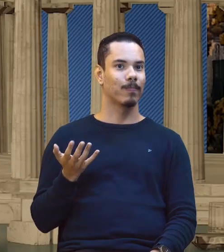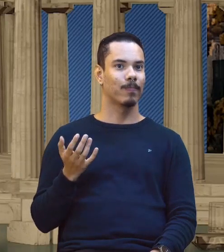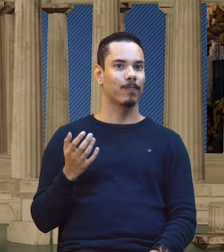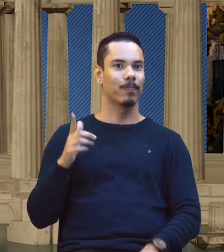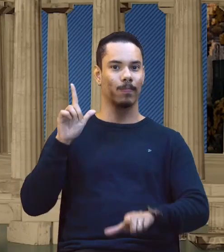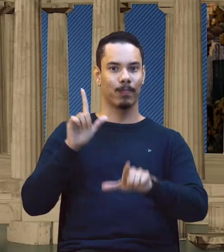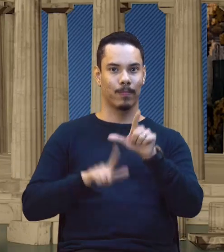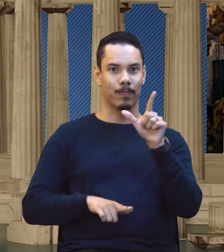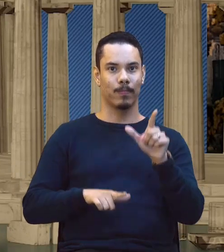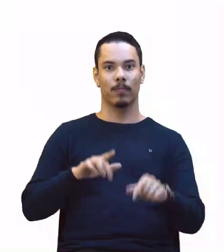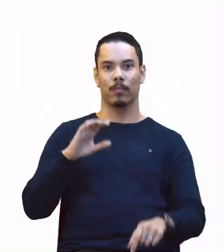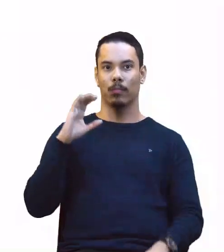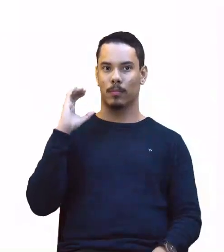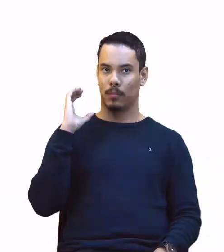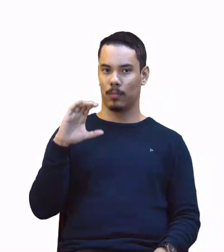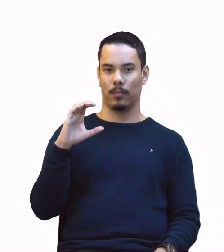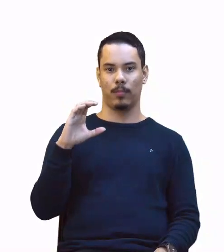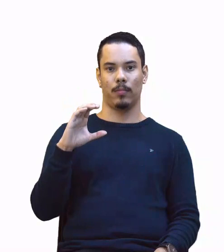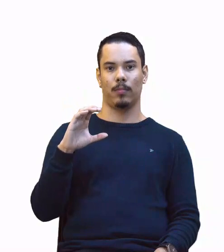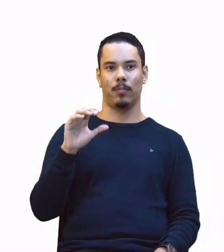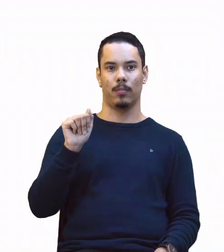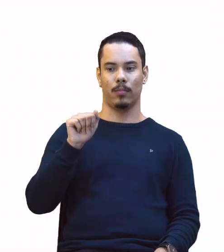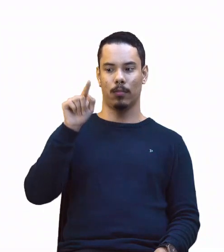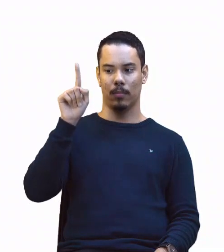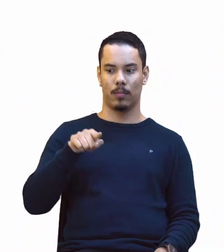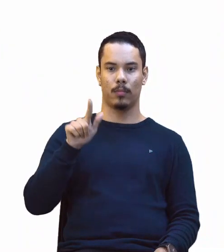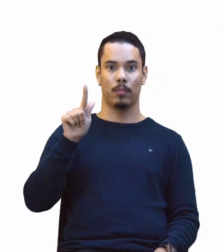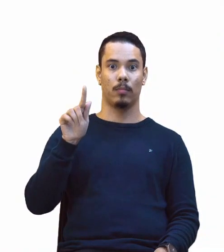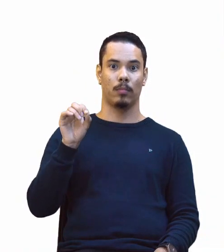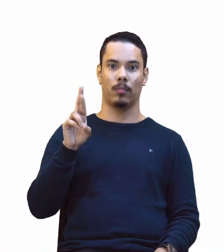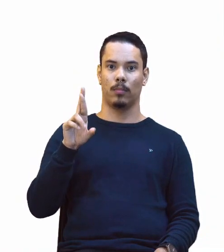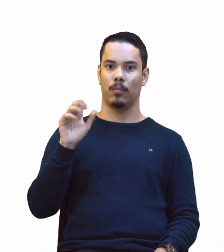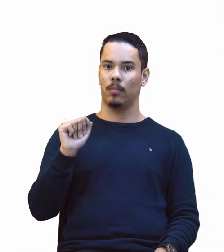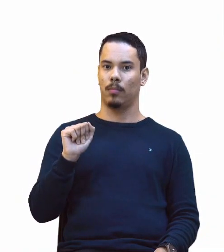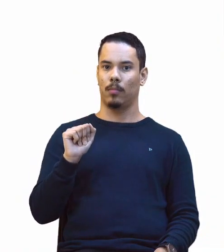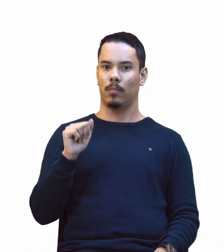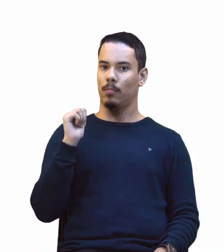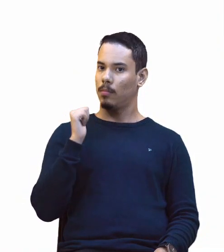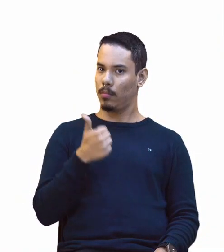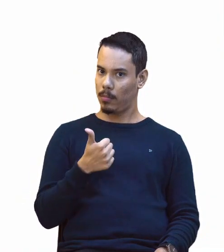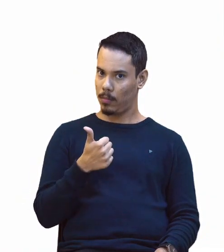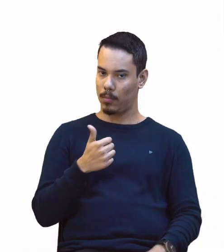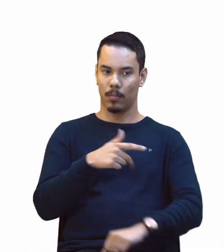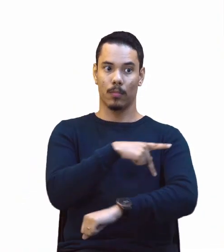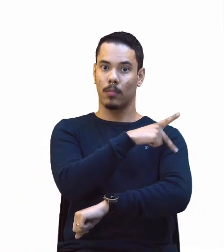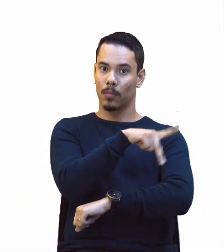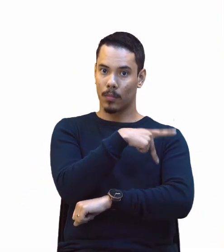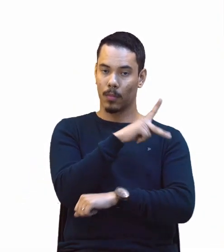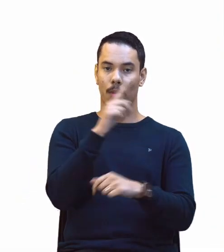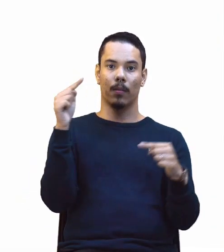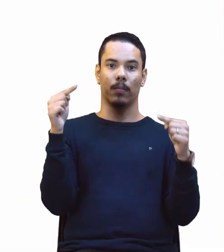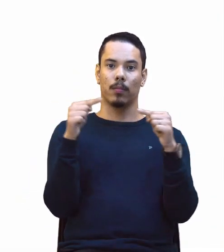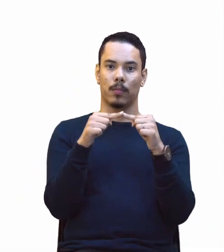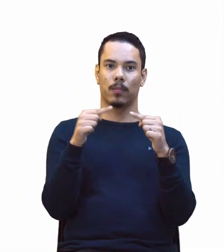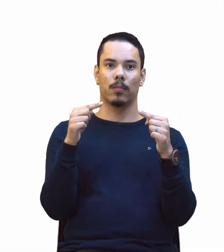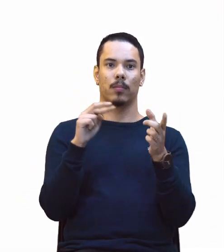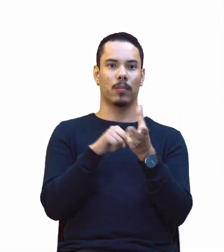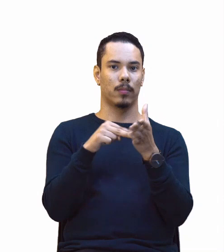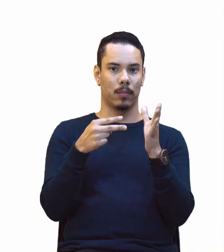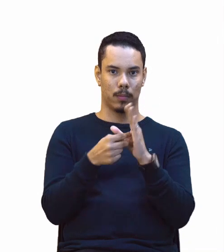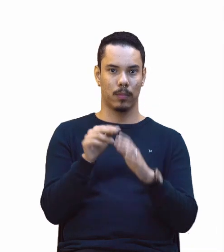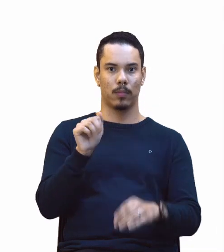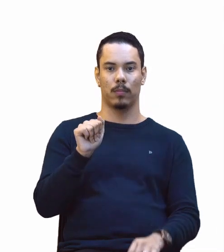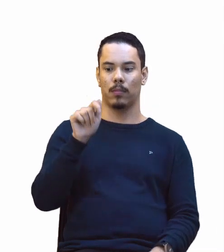quem marcou a alternativa C está correta. A praça pública nada mais era do que